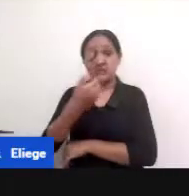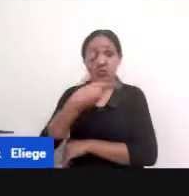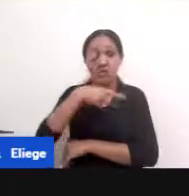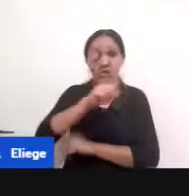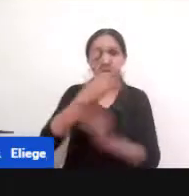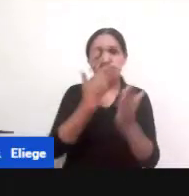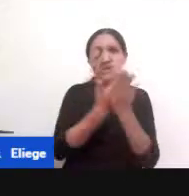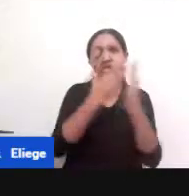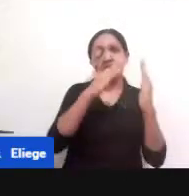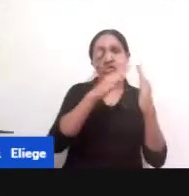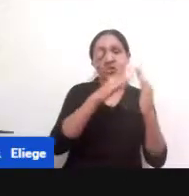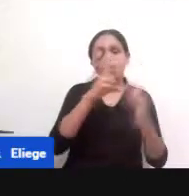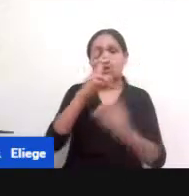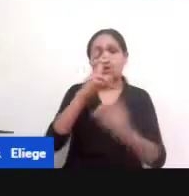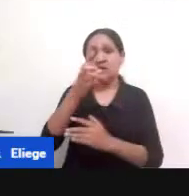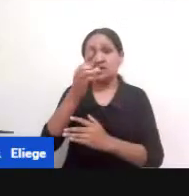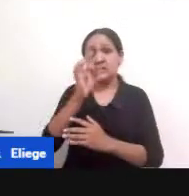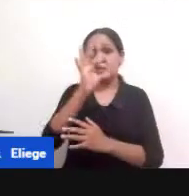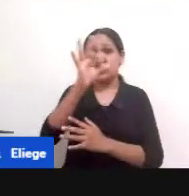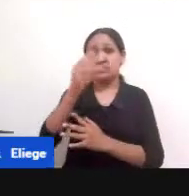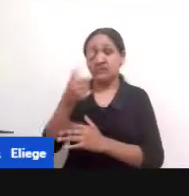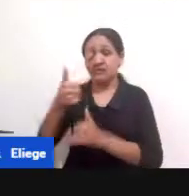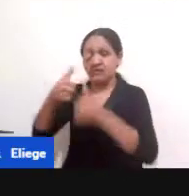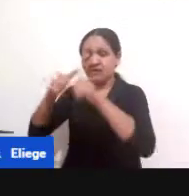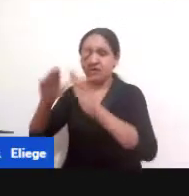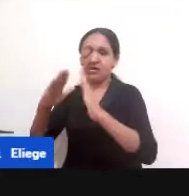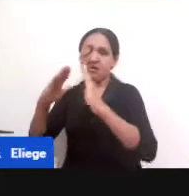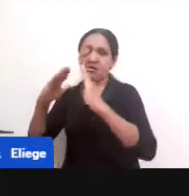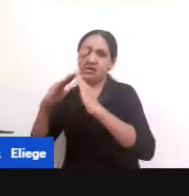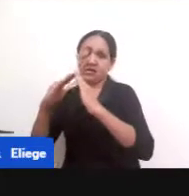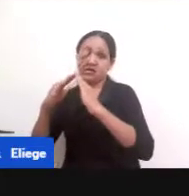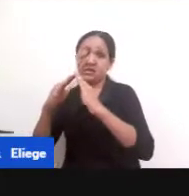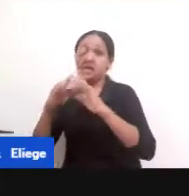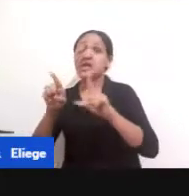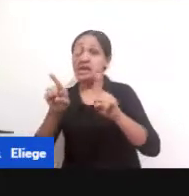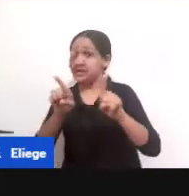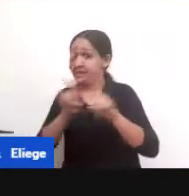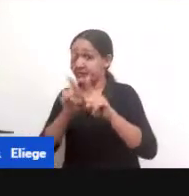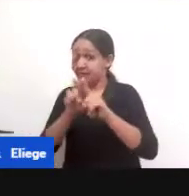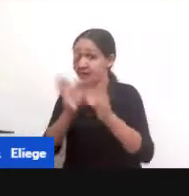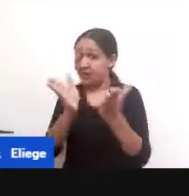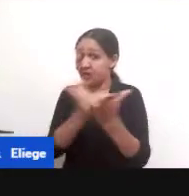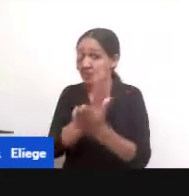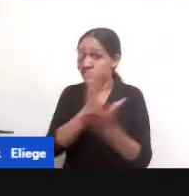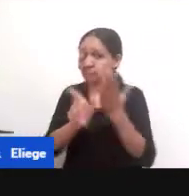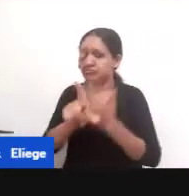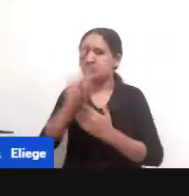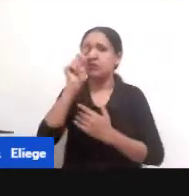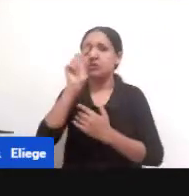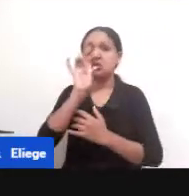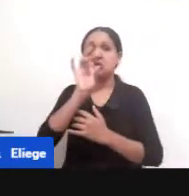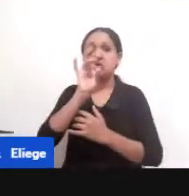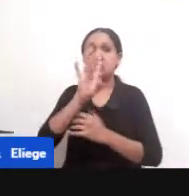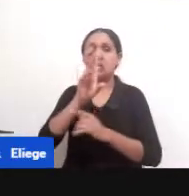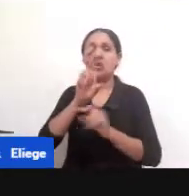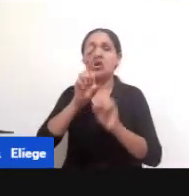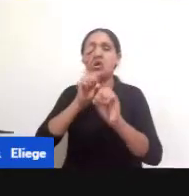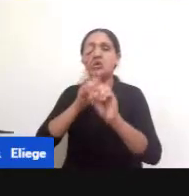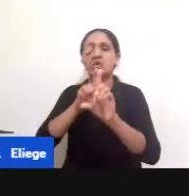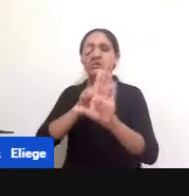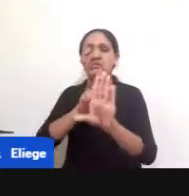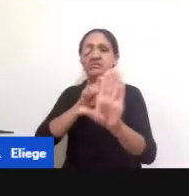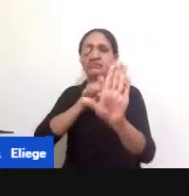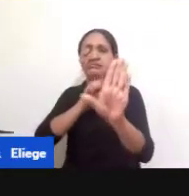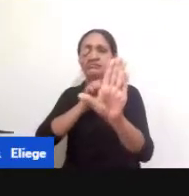casa. E alguns optaram ainda em ficar só no ensino remoto. Então, nós vamos ter agora uma nova forma